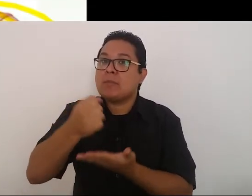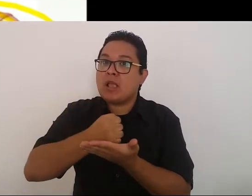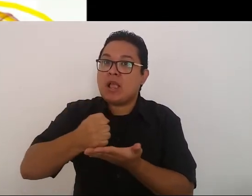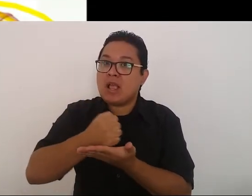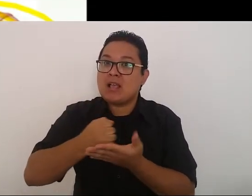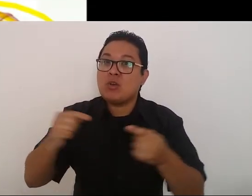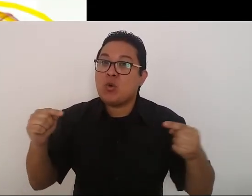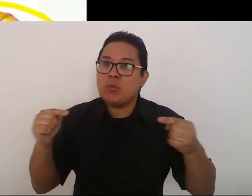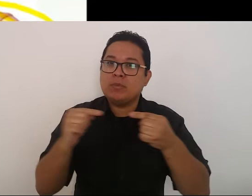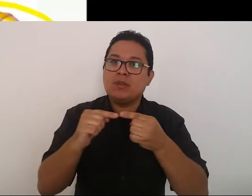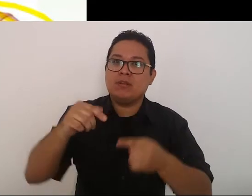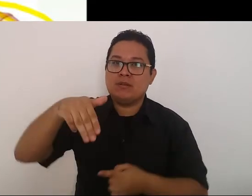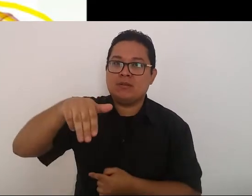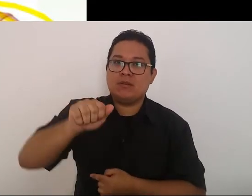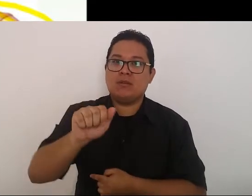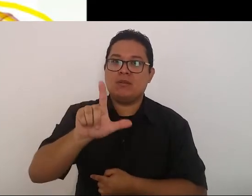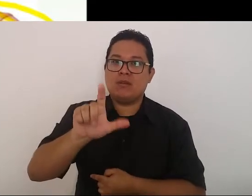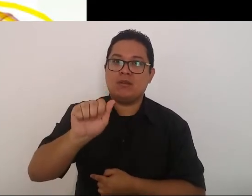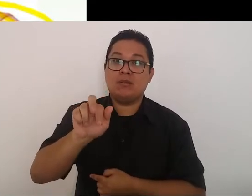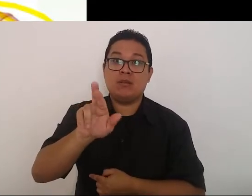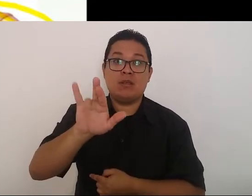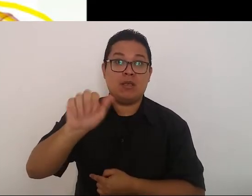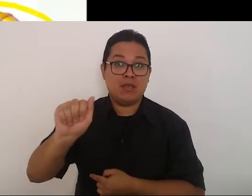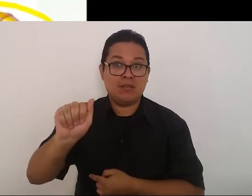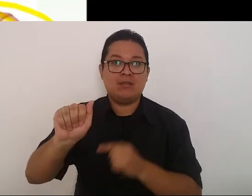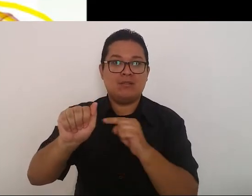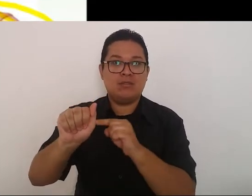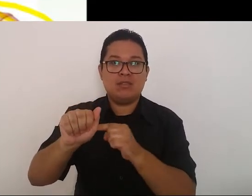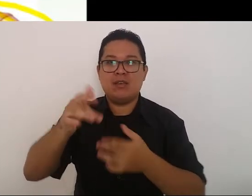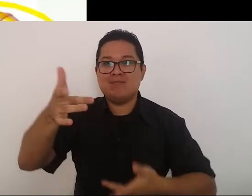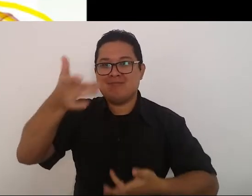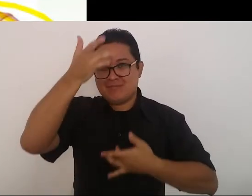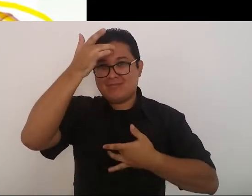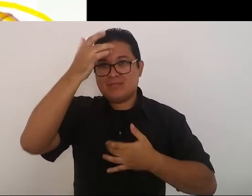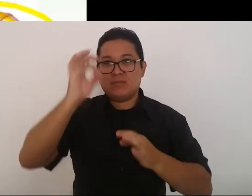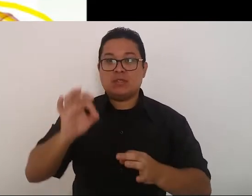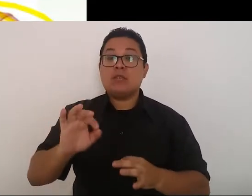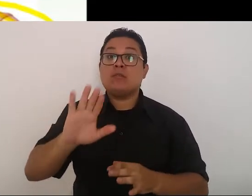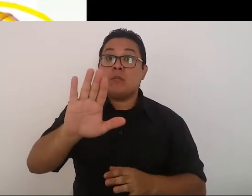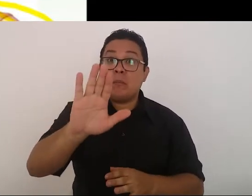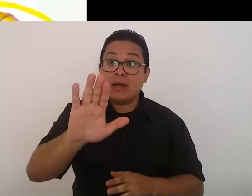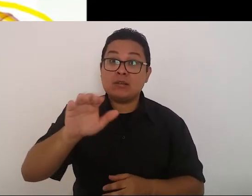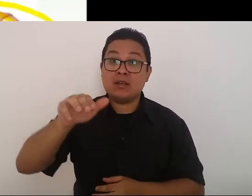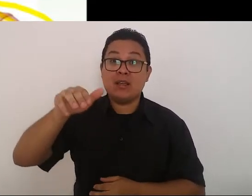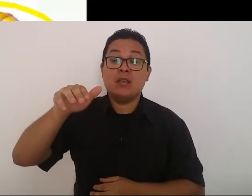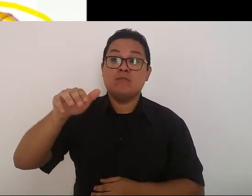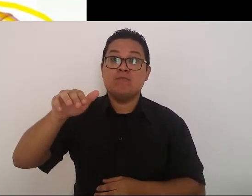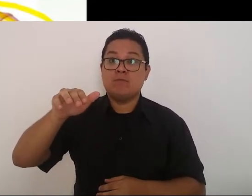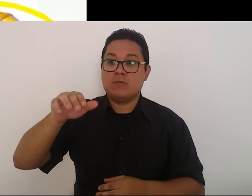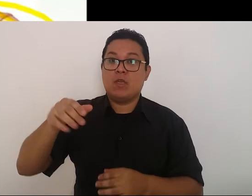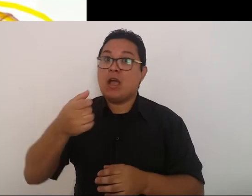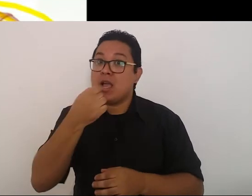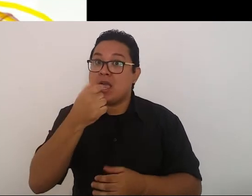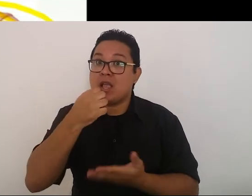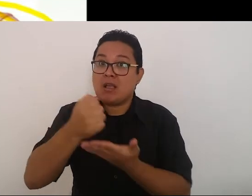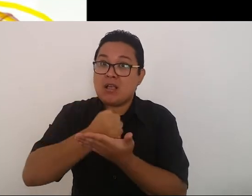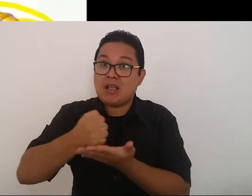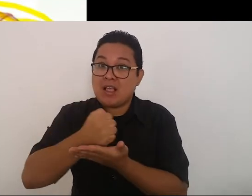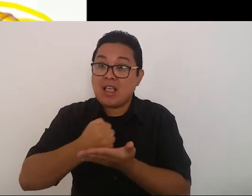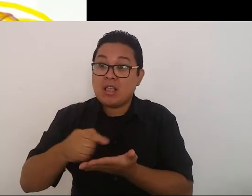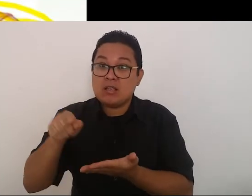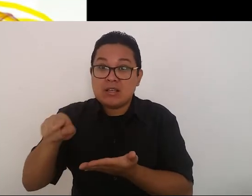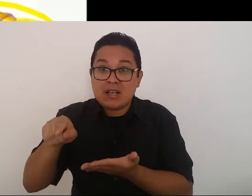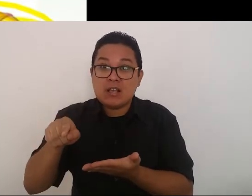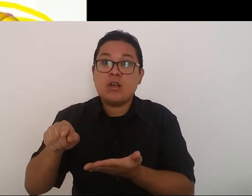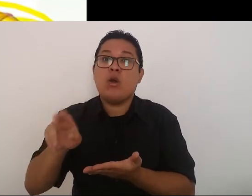mas pessoal, presta atenção nisso. É um medicamento que vai tratar aqui, ó,